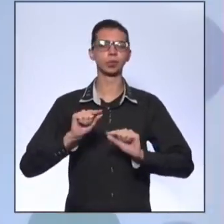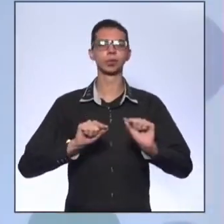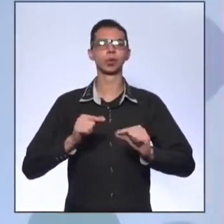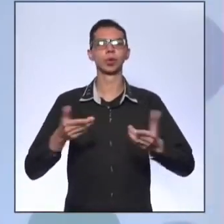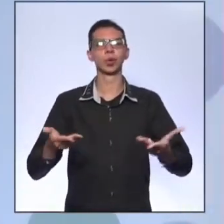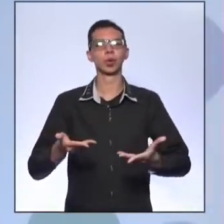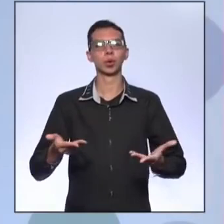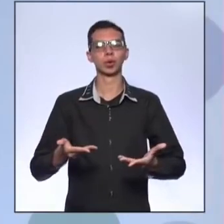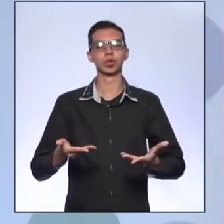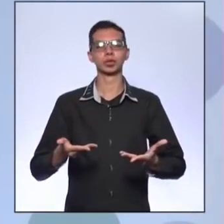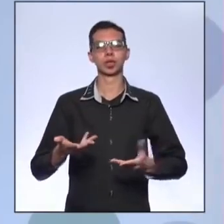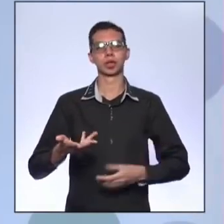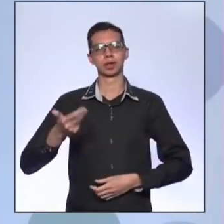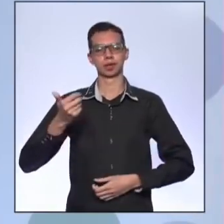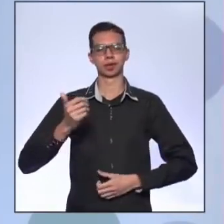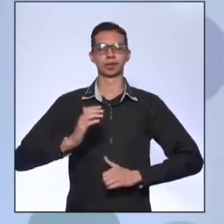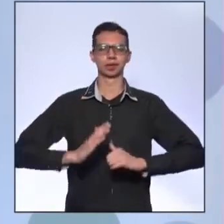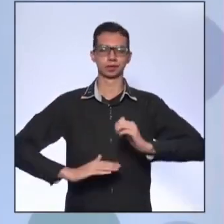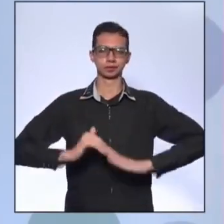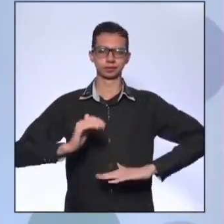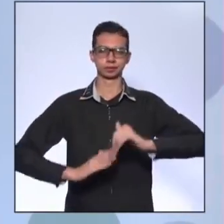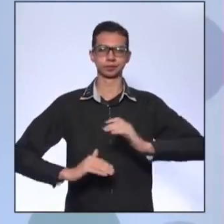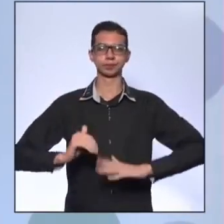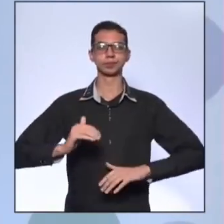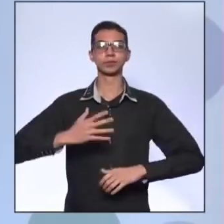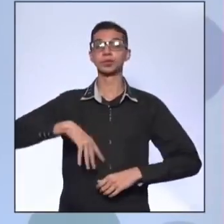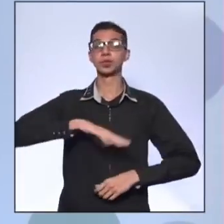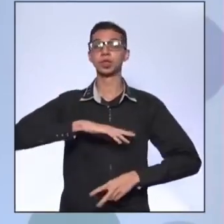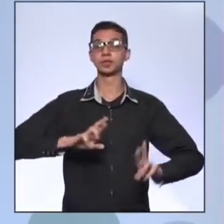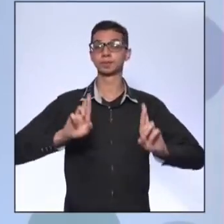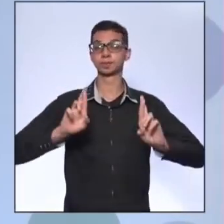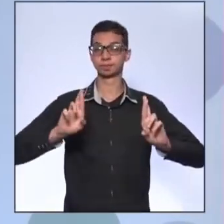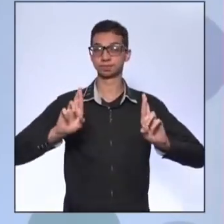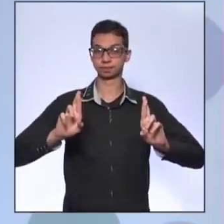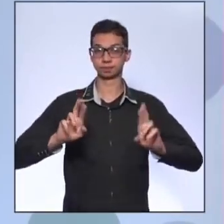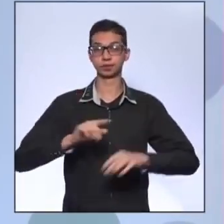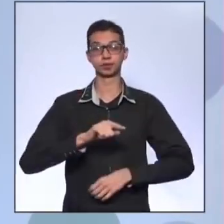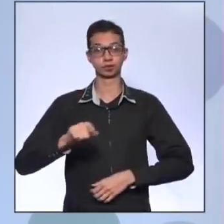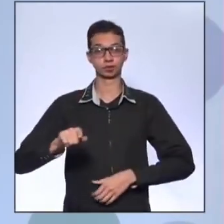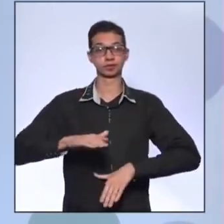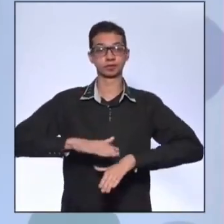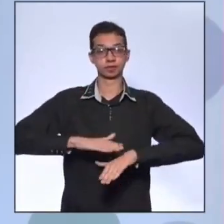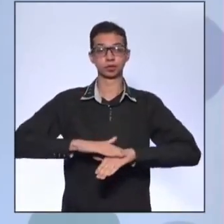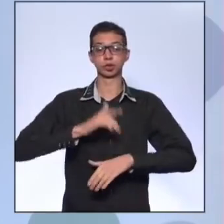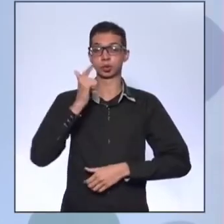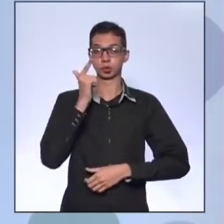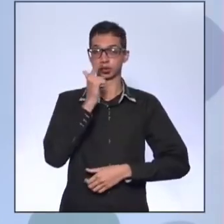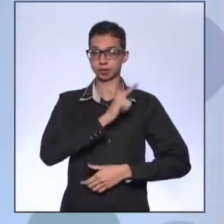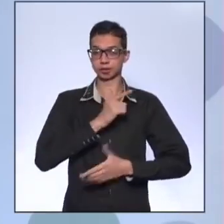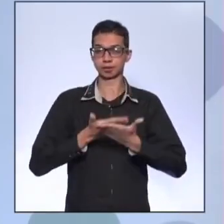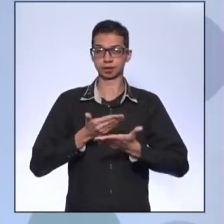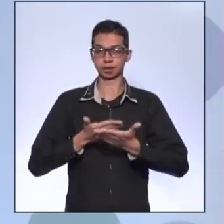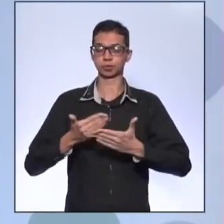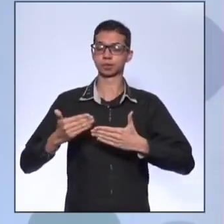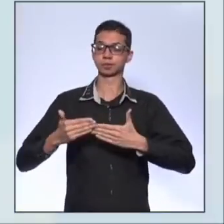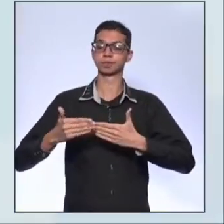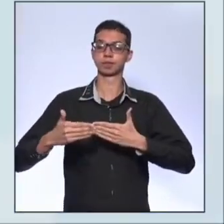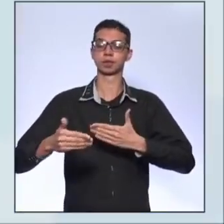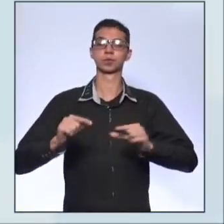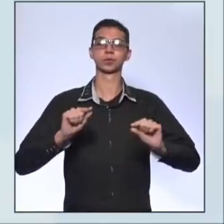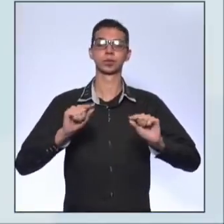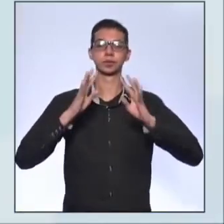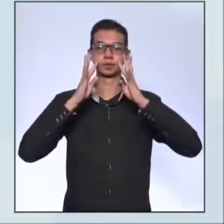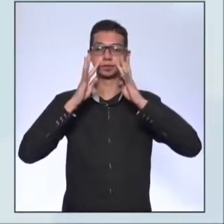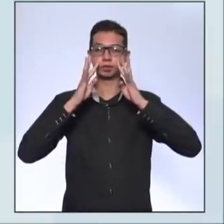de hoje, ou seja, aquilo que nós esperamos que vocês consigam realizar após assistir esta aula, é compreender